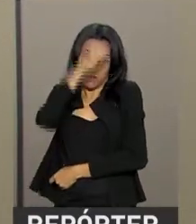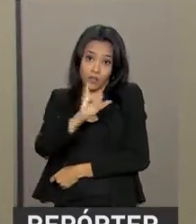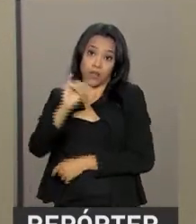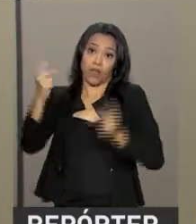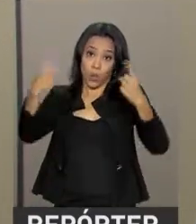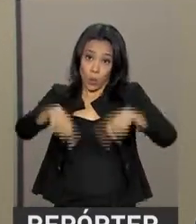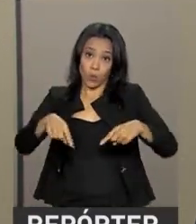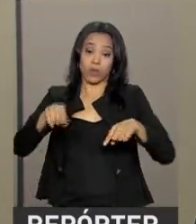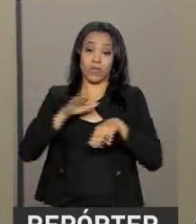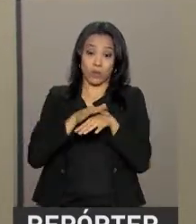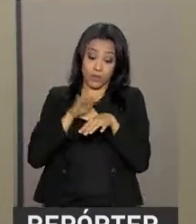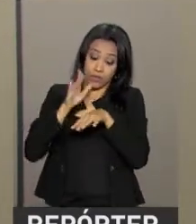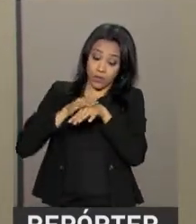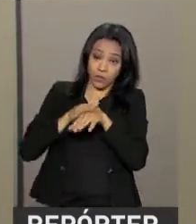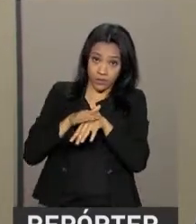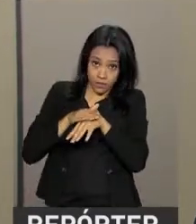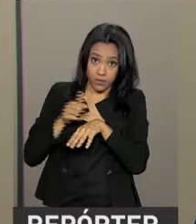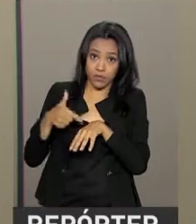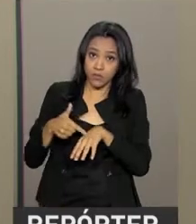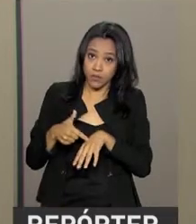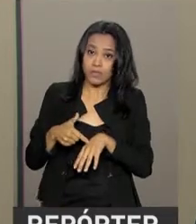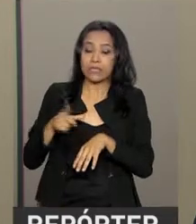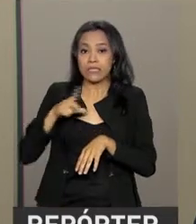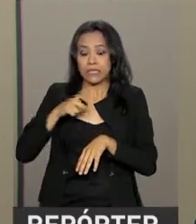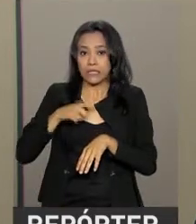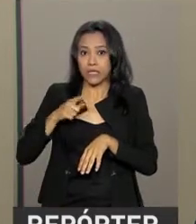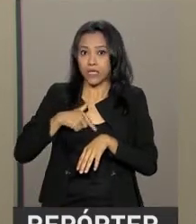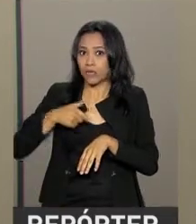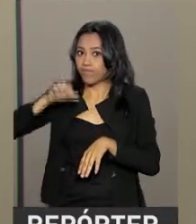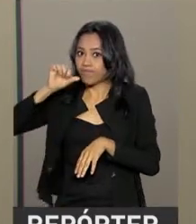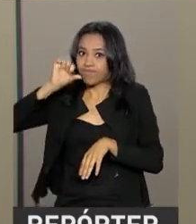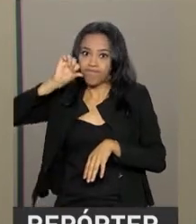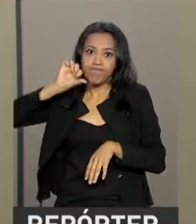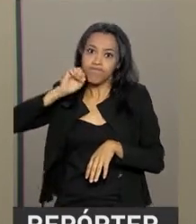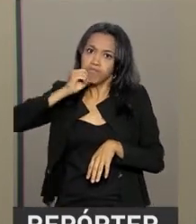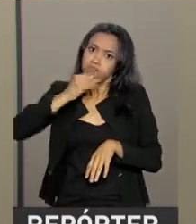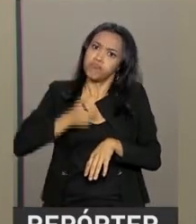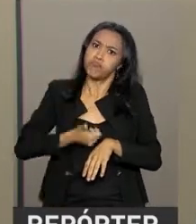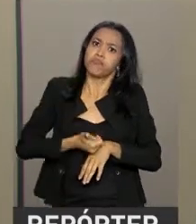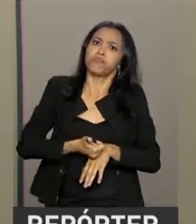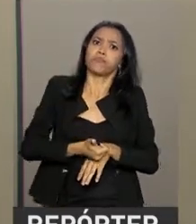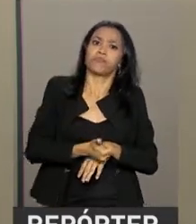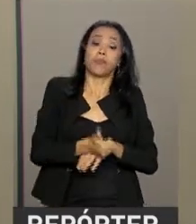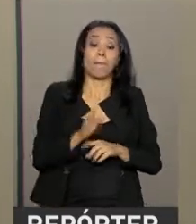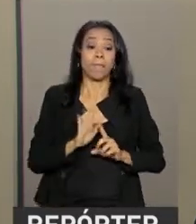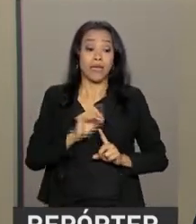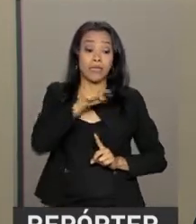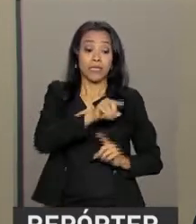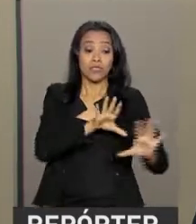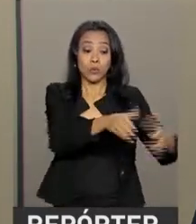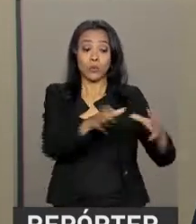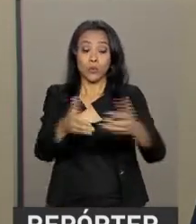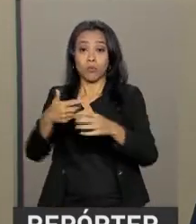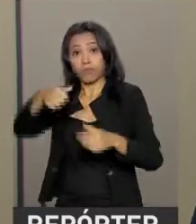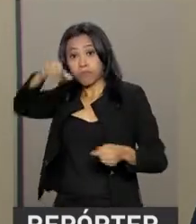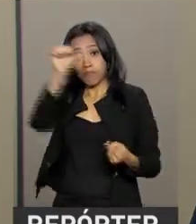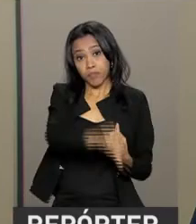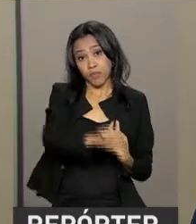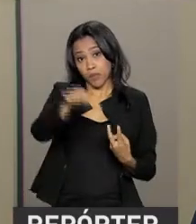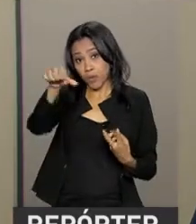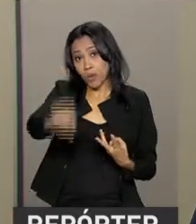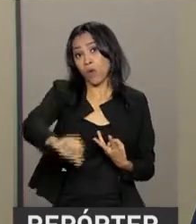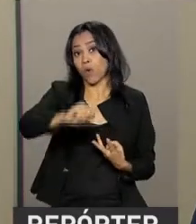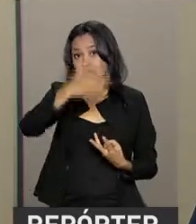que é uma doença que na maioria das vezes têm uma evolução benigna mas que nesses grupos de risco ela pode se agravar pode levar à hospitalização